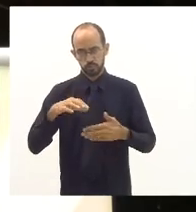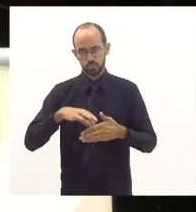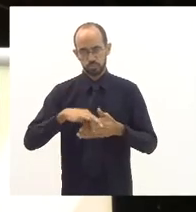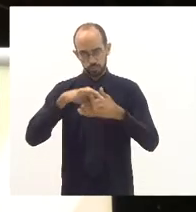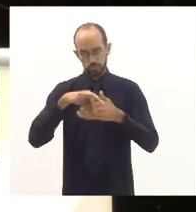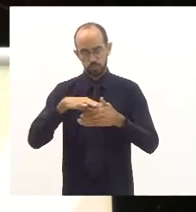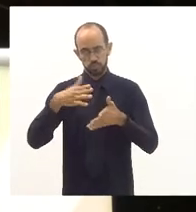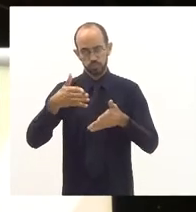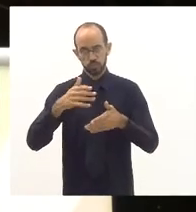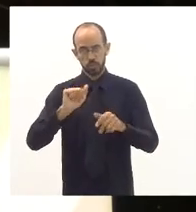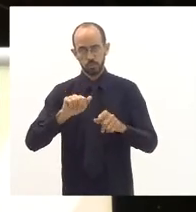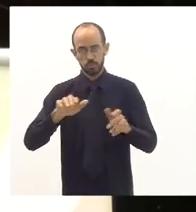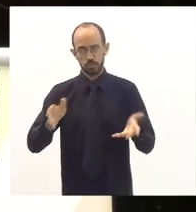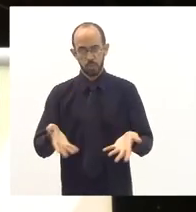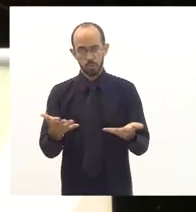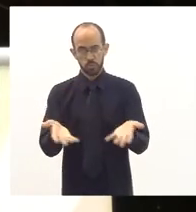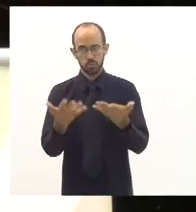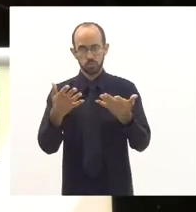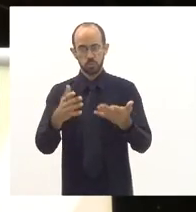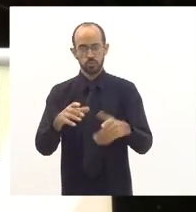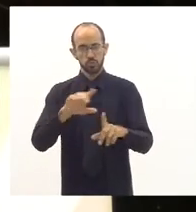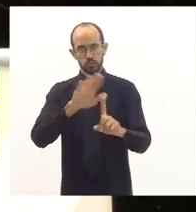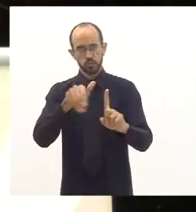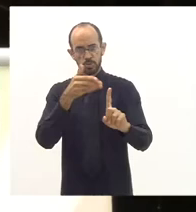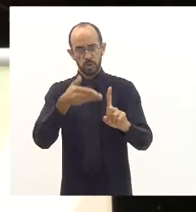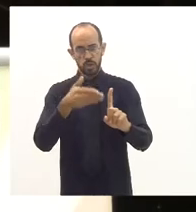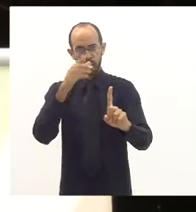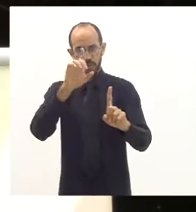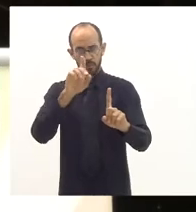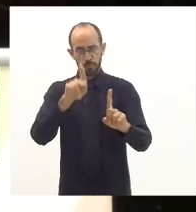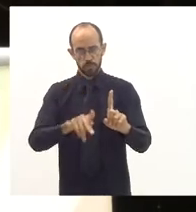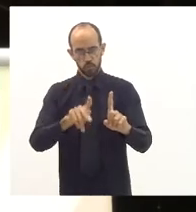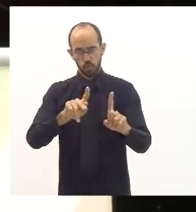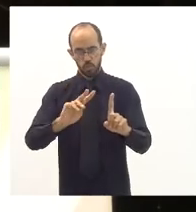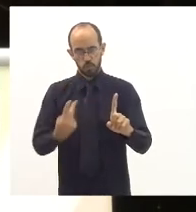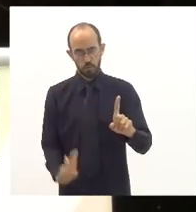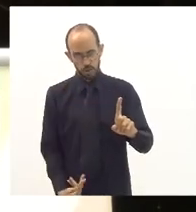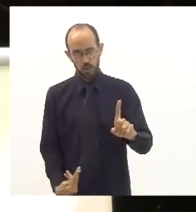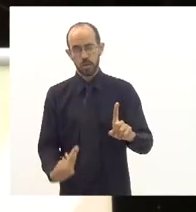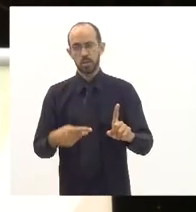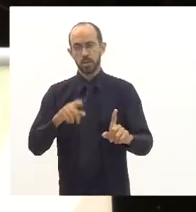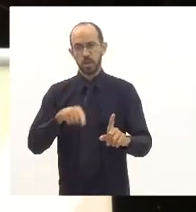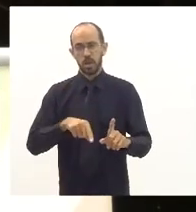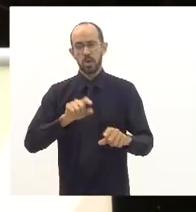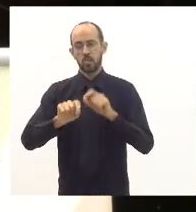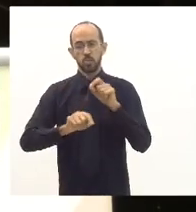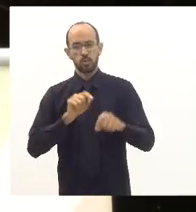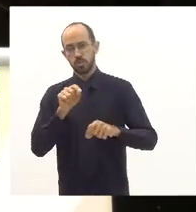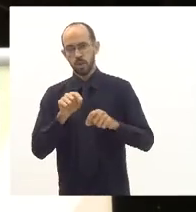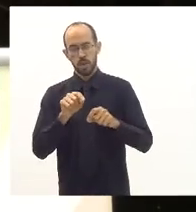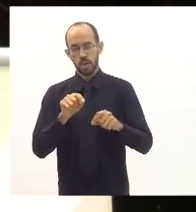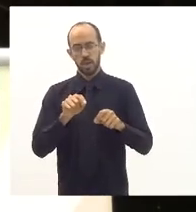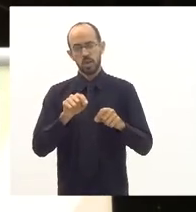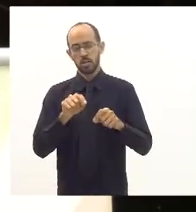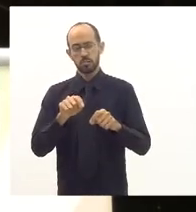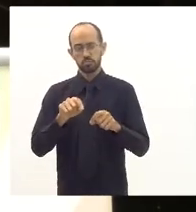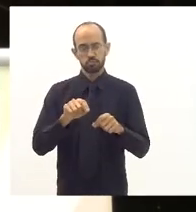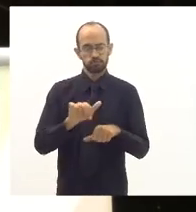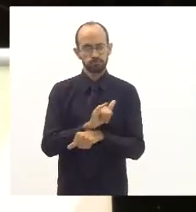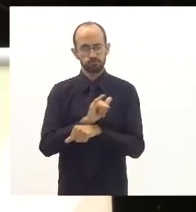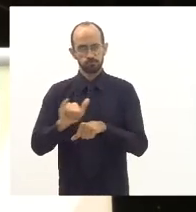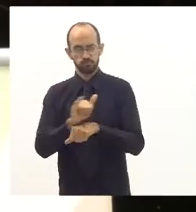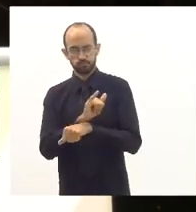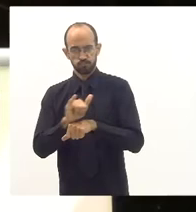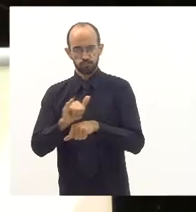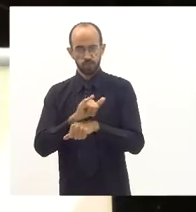Promoção da Dignidade da Pessoa Humana. Ela funciona como se fosse uma estrutura guarda-chuva, e dentro